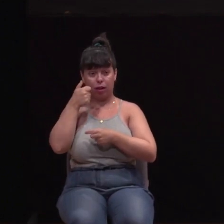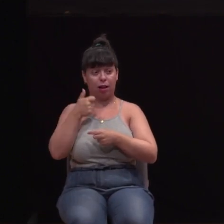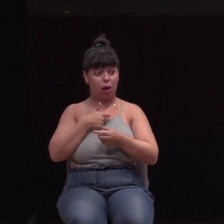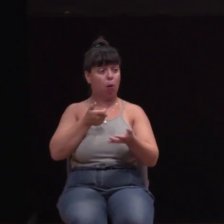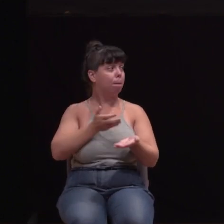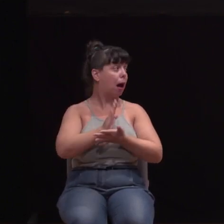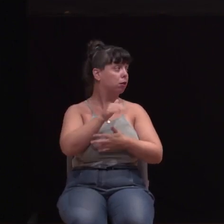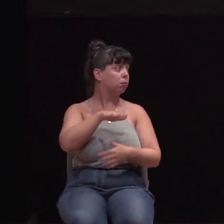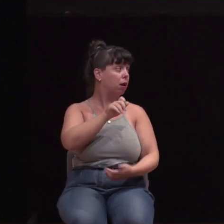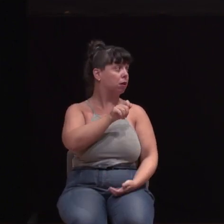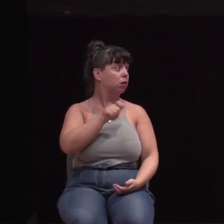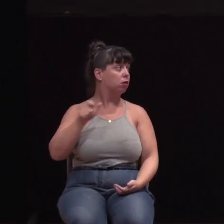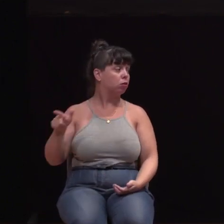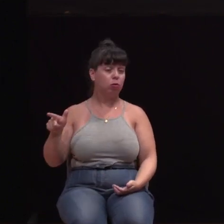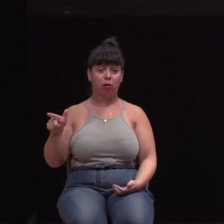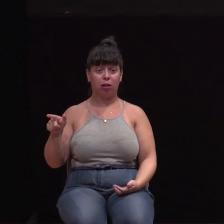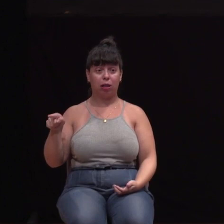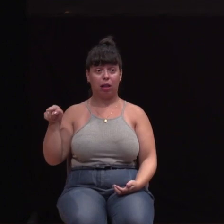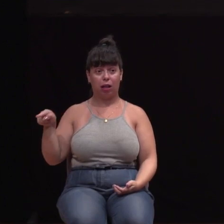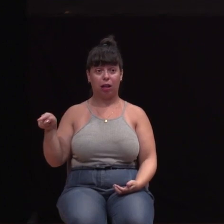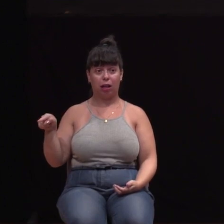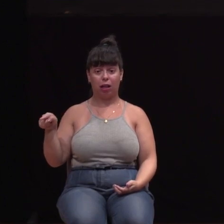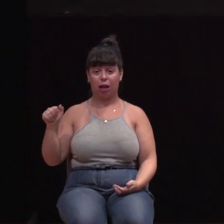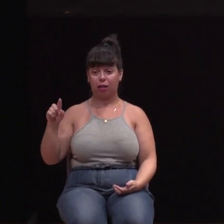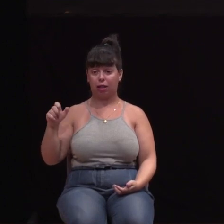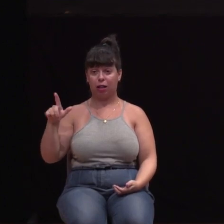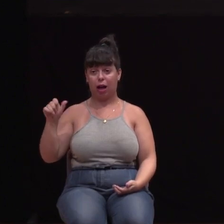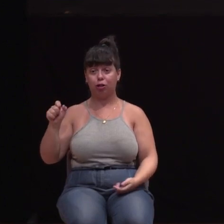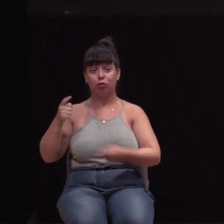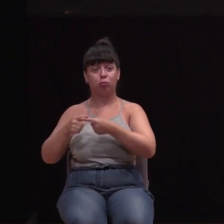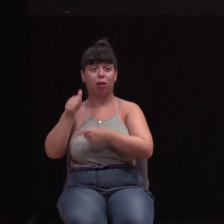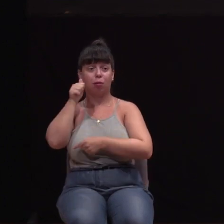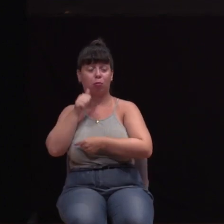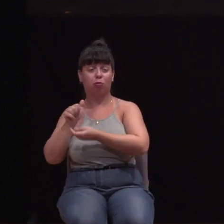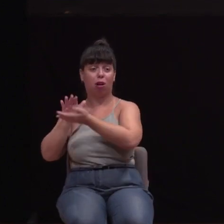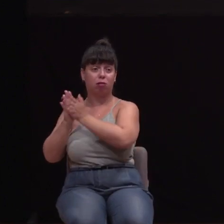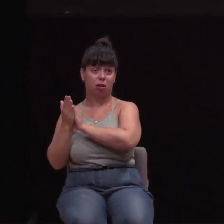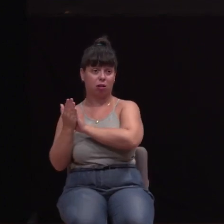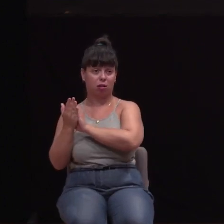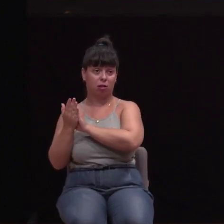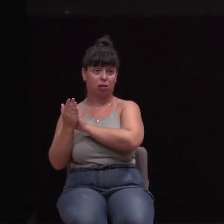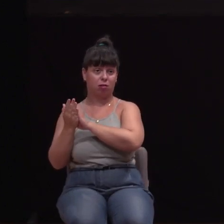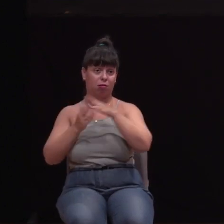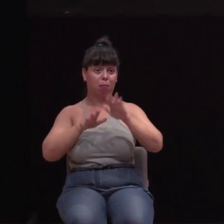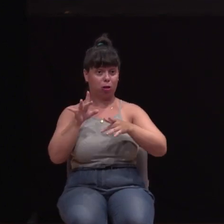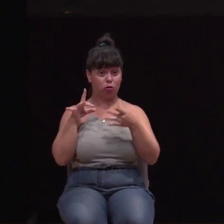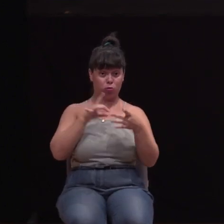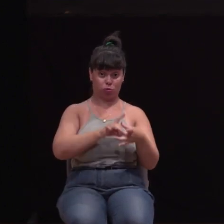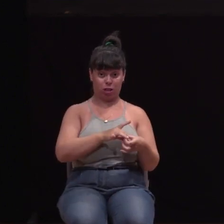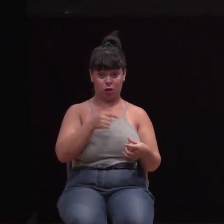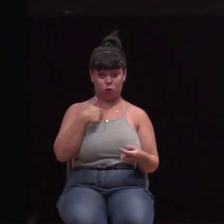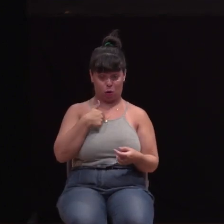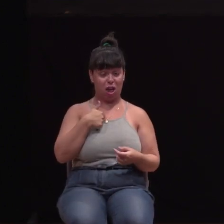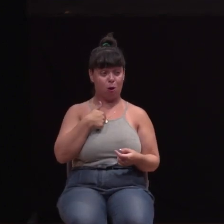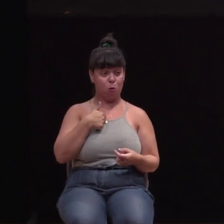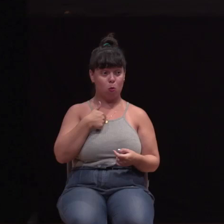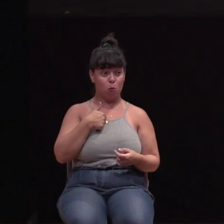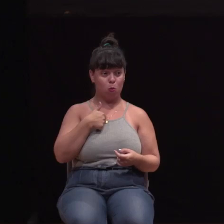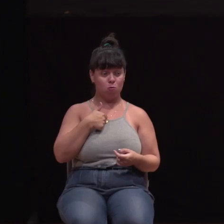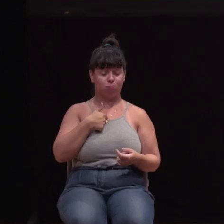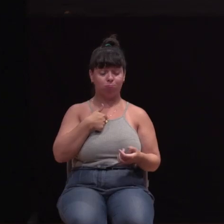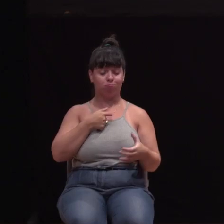passabilidade social do que a Adelaide como mulher trans. As pessoas, em determinados contextos, eu vou ter mais capacidade